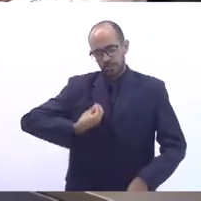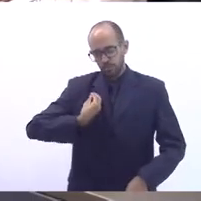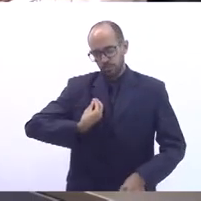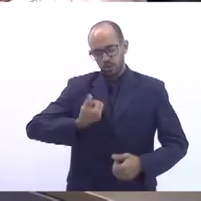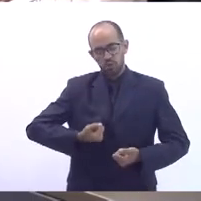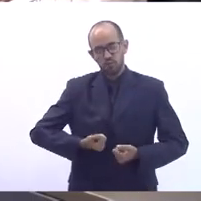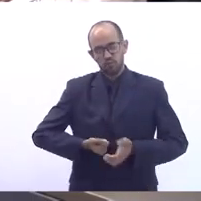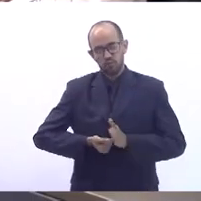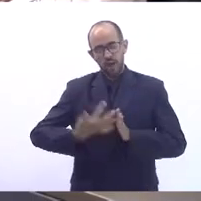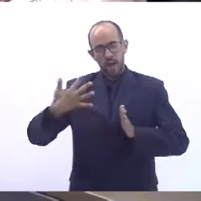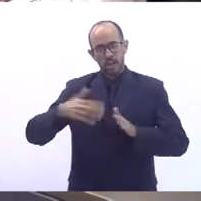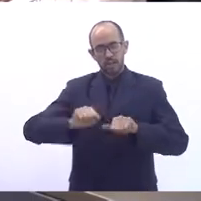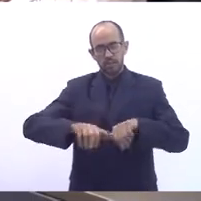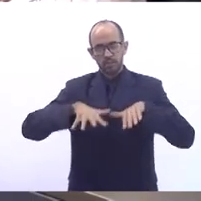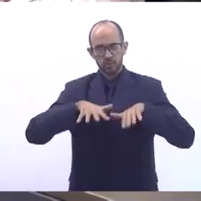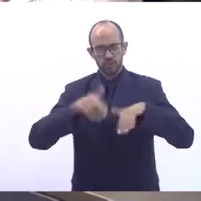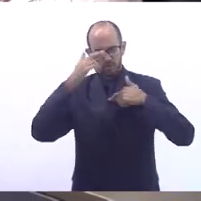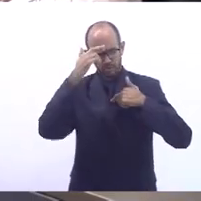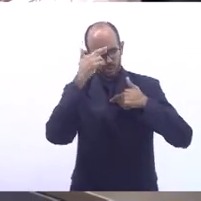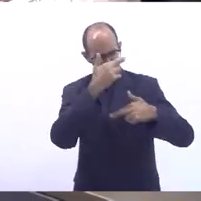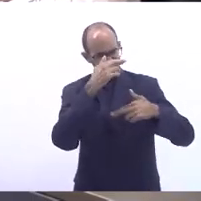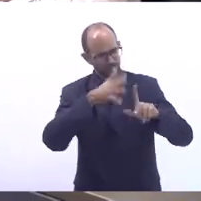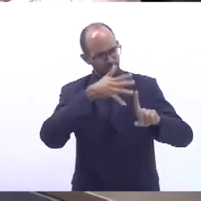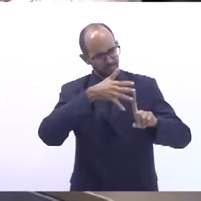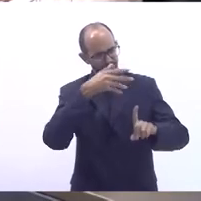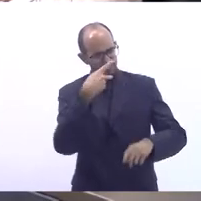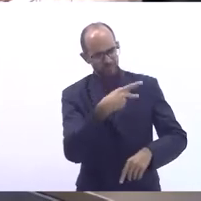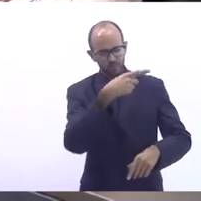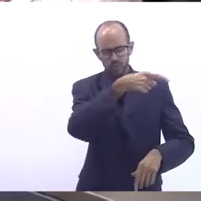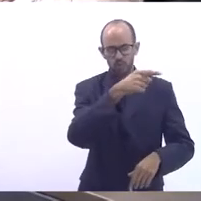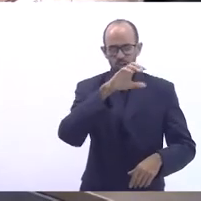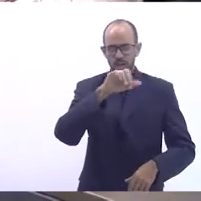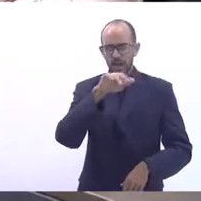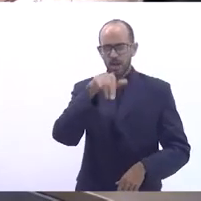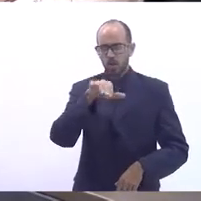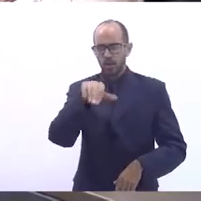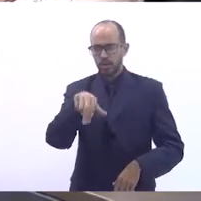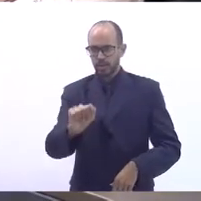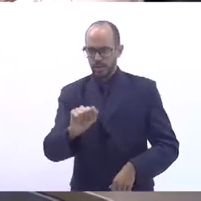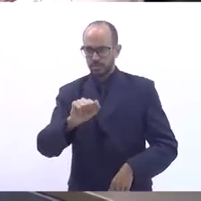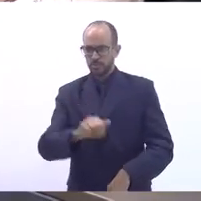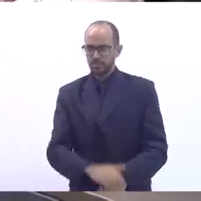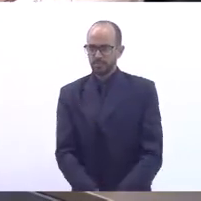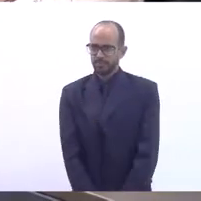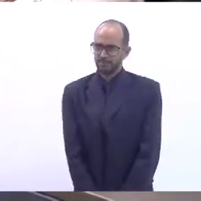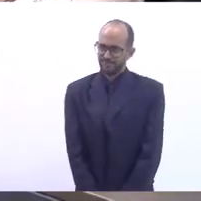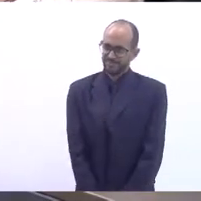audiências nosso respeito palavra é sua Carolina a